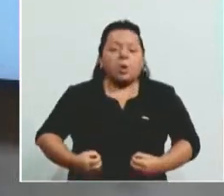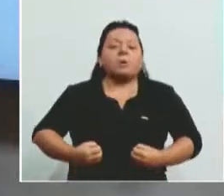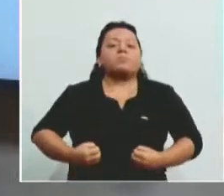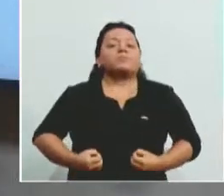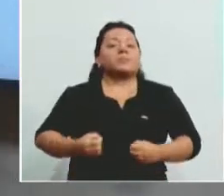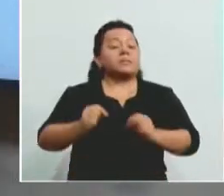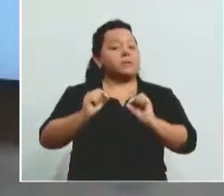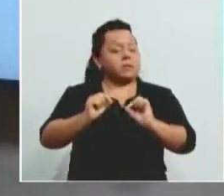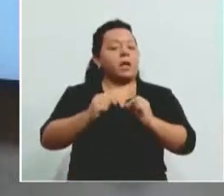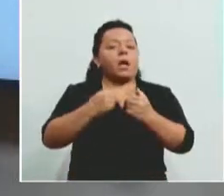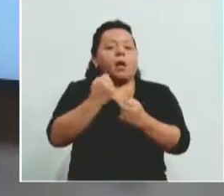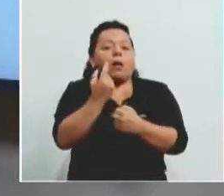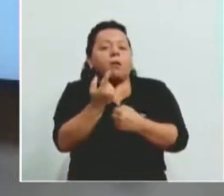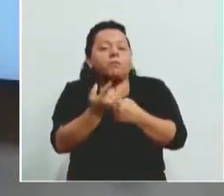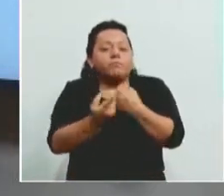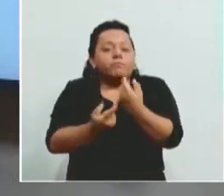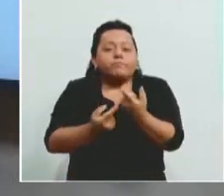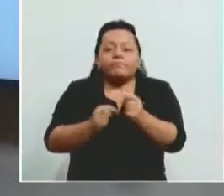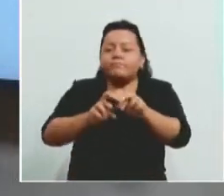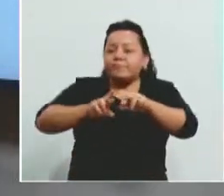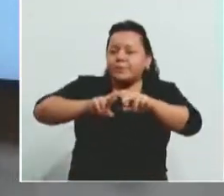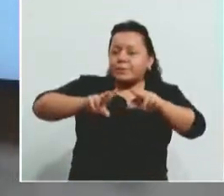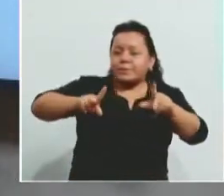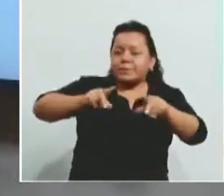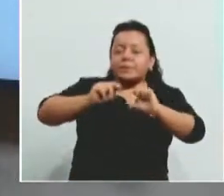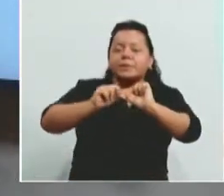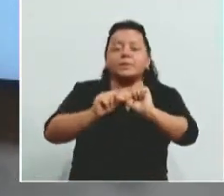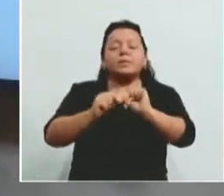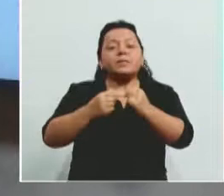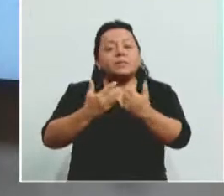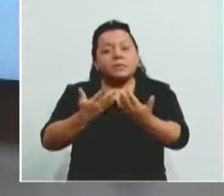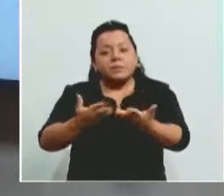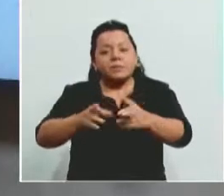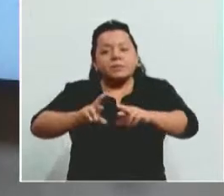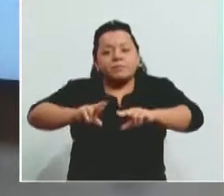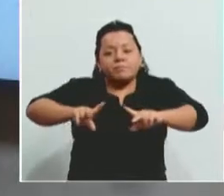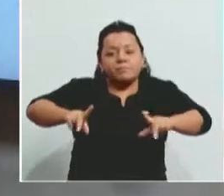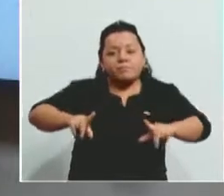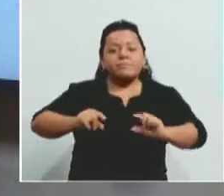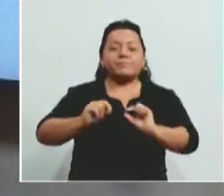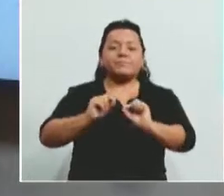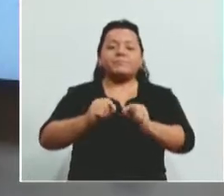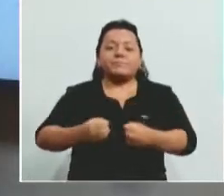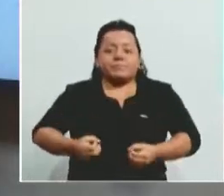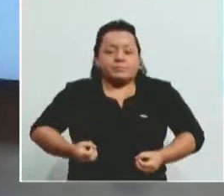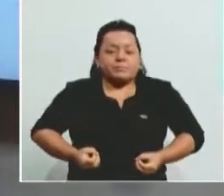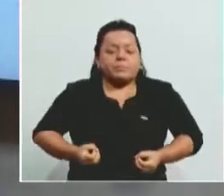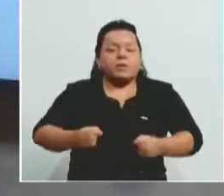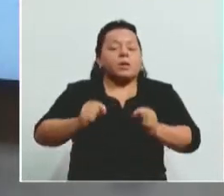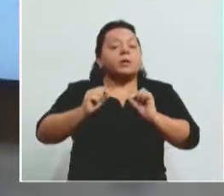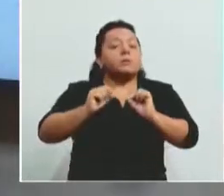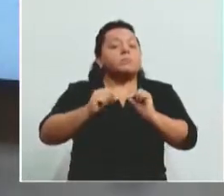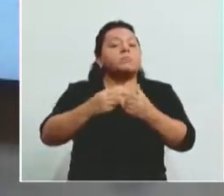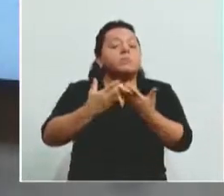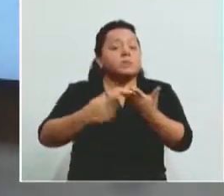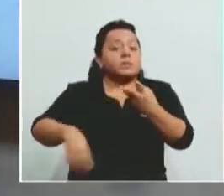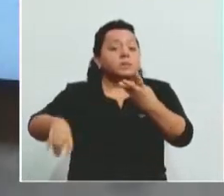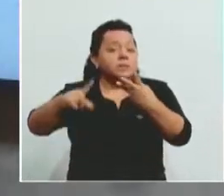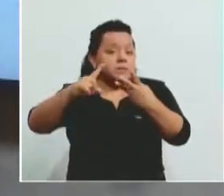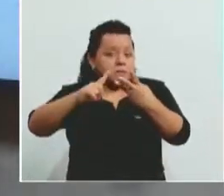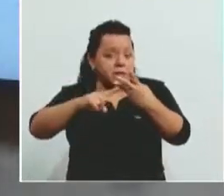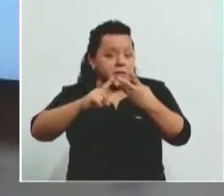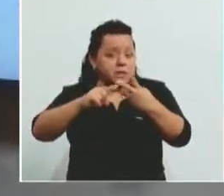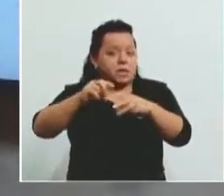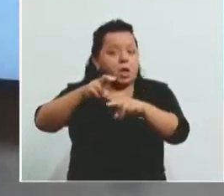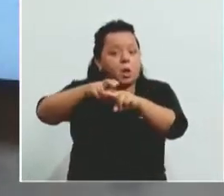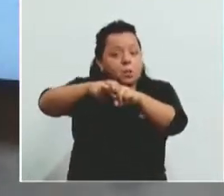se diferenciam. Por isso que encontra esses focos extrauterinos. Então é outra causa. E tem uma terceira causa que seria uma